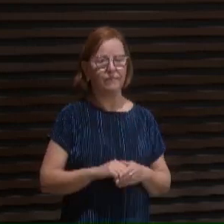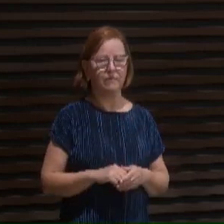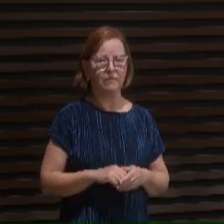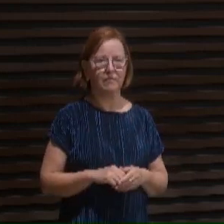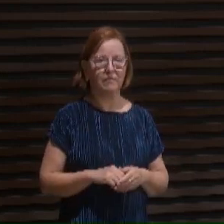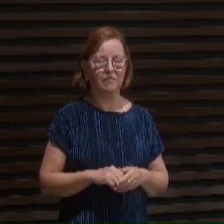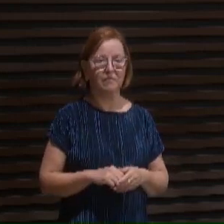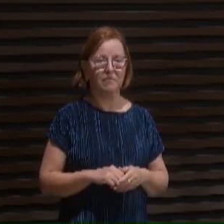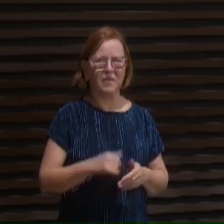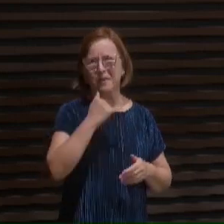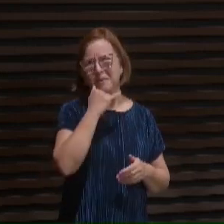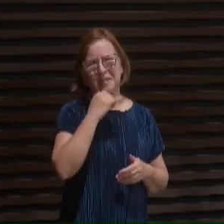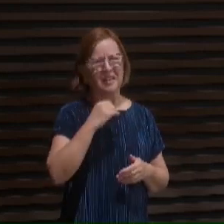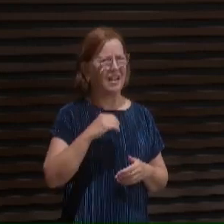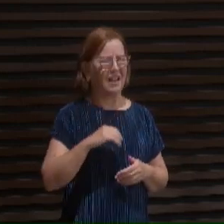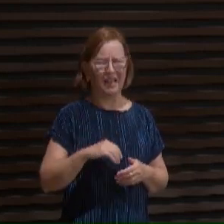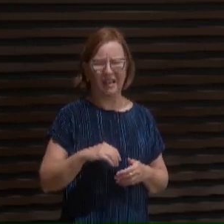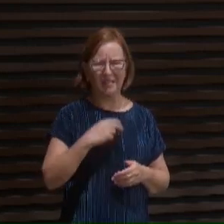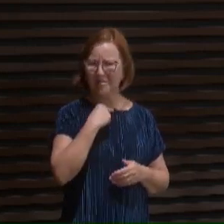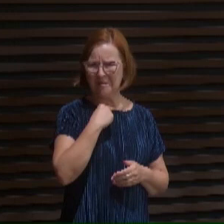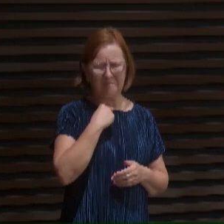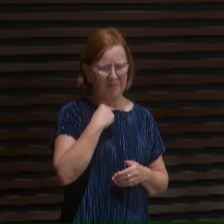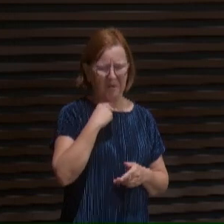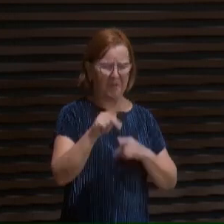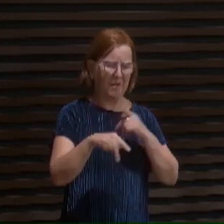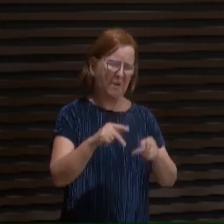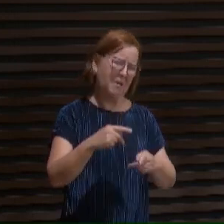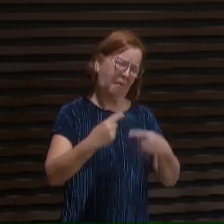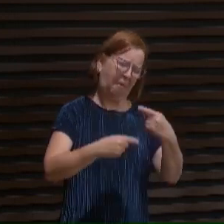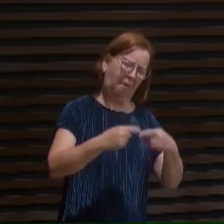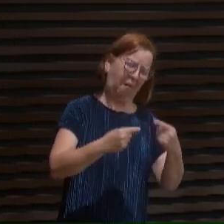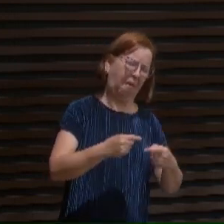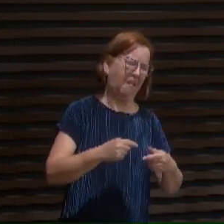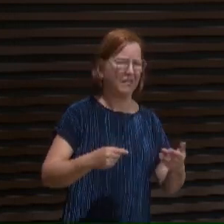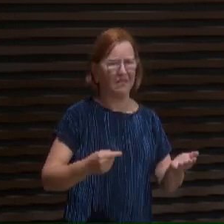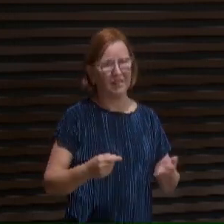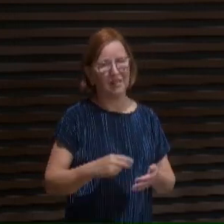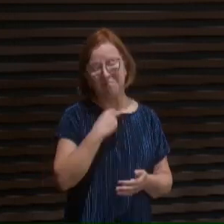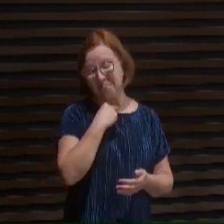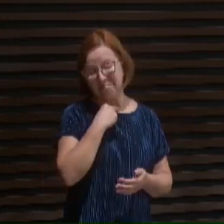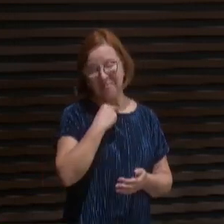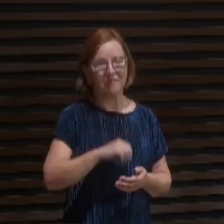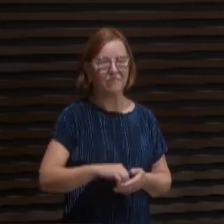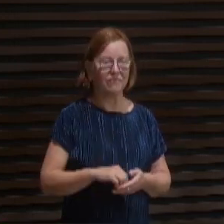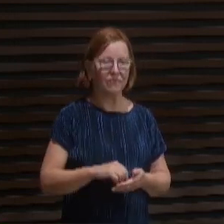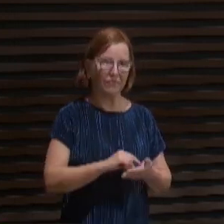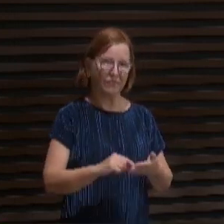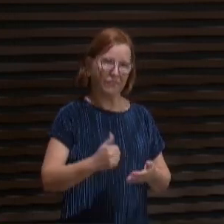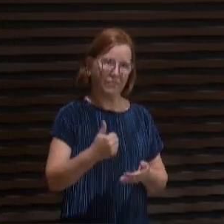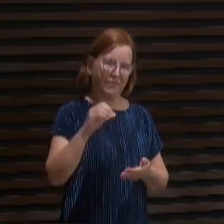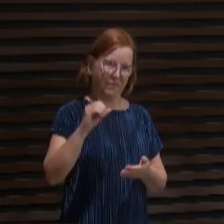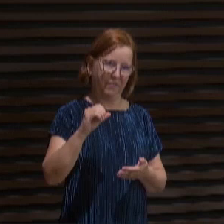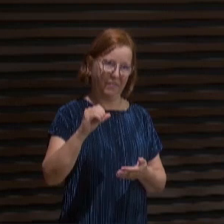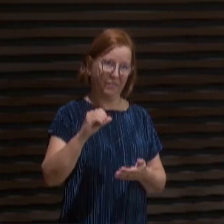tenho autoridade. Eles vão discutir comigo e eu não tenho capacidade. No versículo 10 ele vai dar